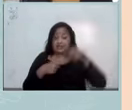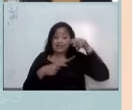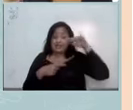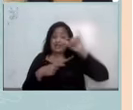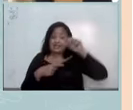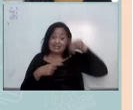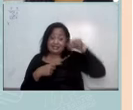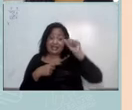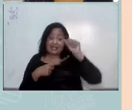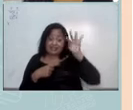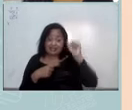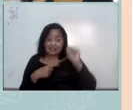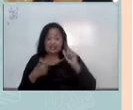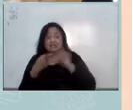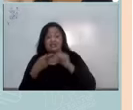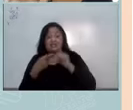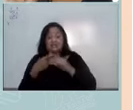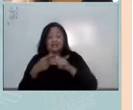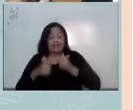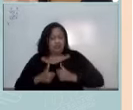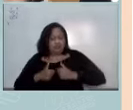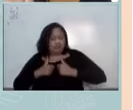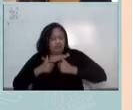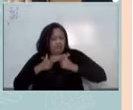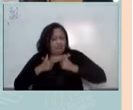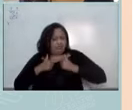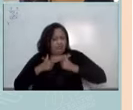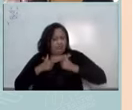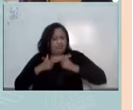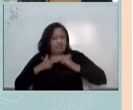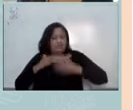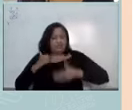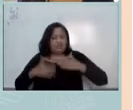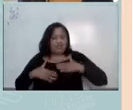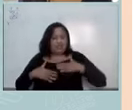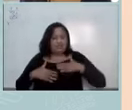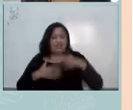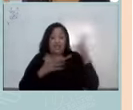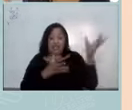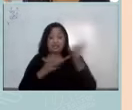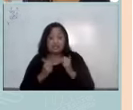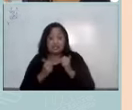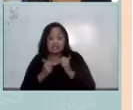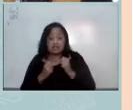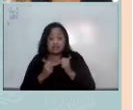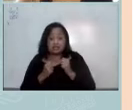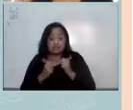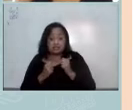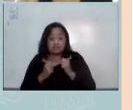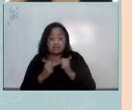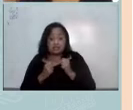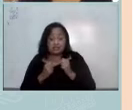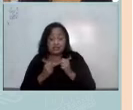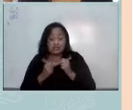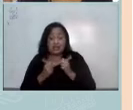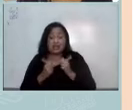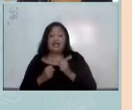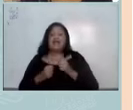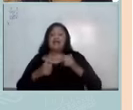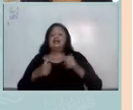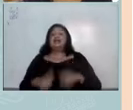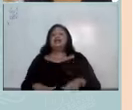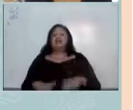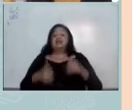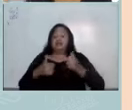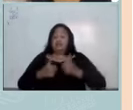temos a imunidade adquirida. Então, o próprio nome, ele já dá aí noção de qual é a diferença entre as duas. Então, a imunidade